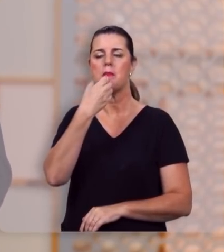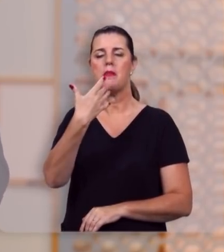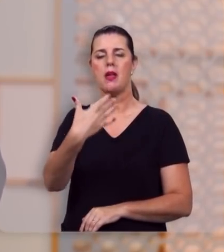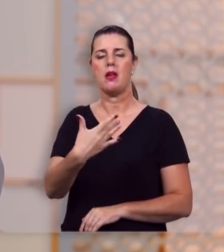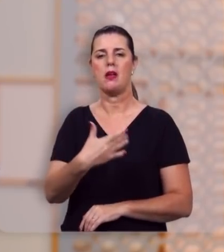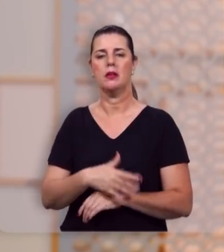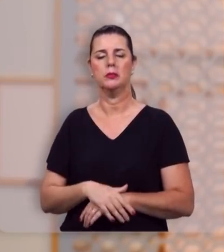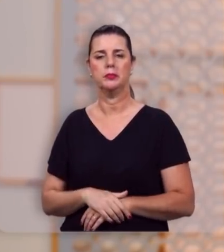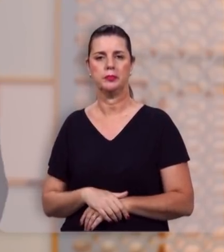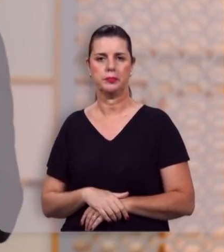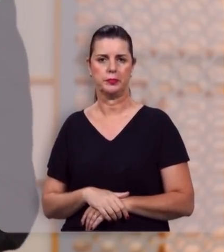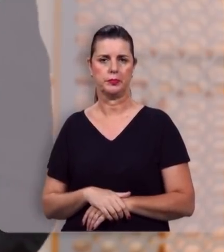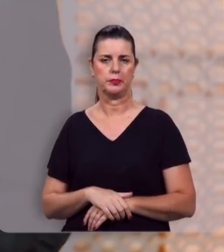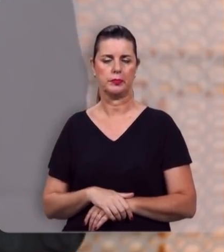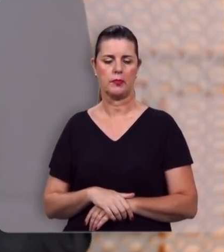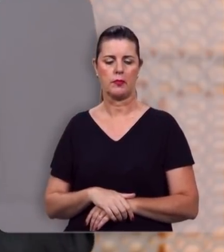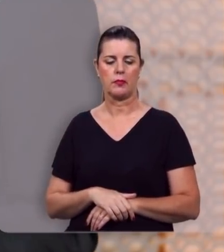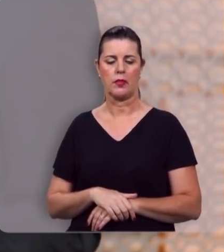bem-aventurada.